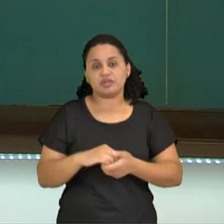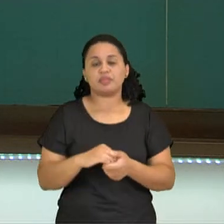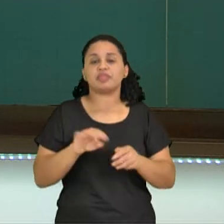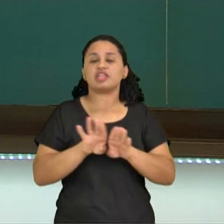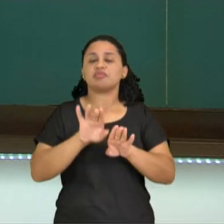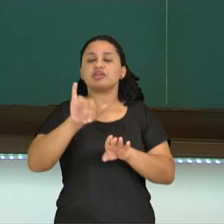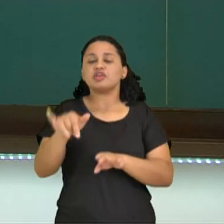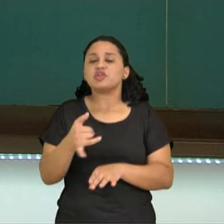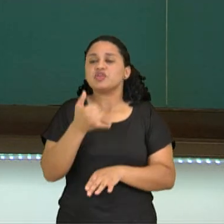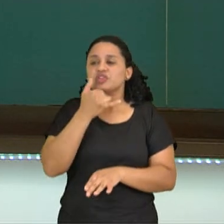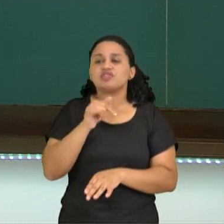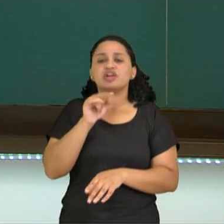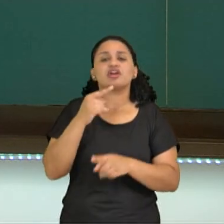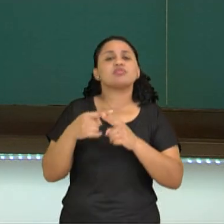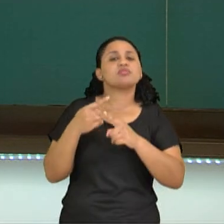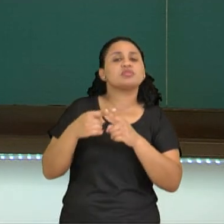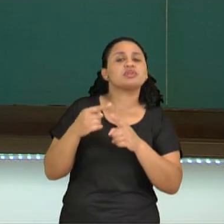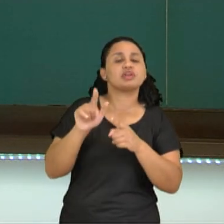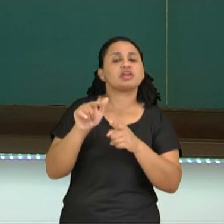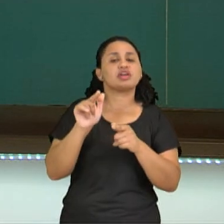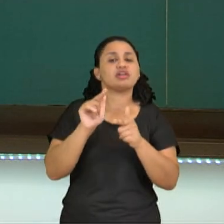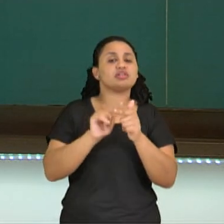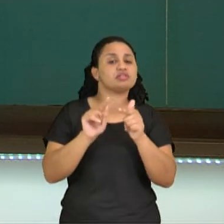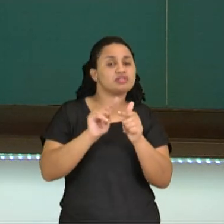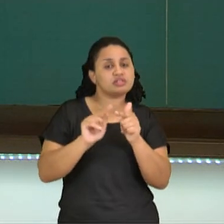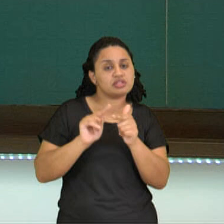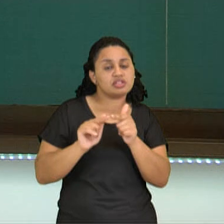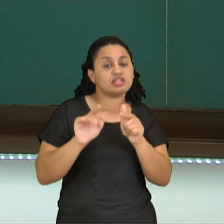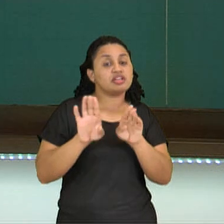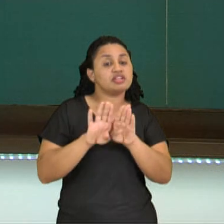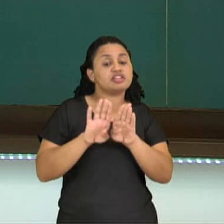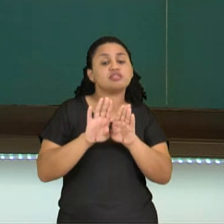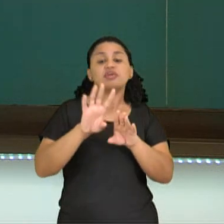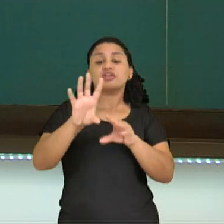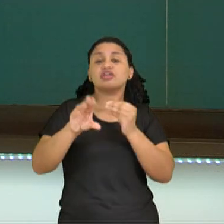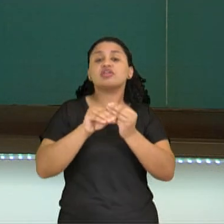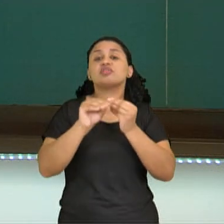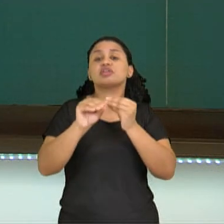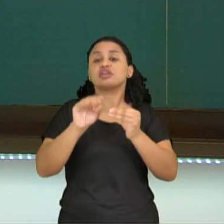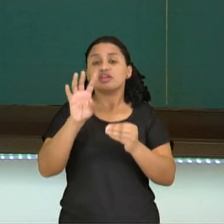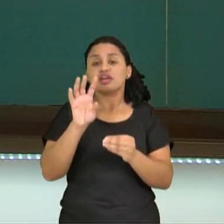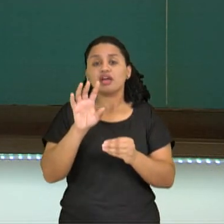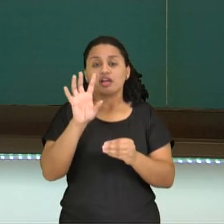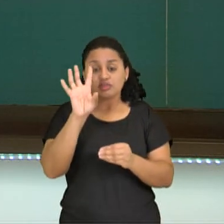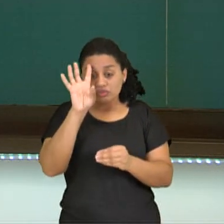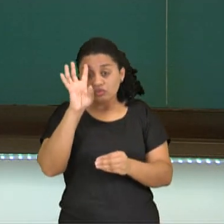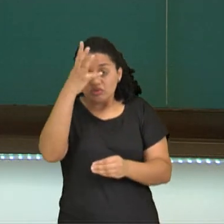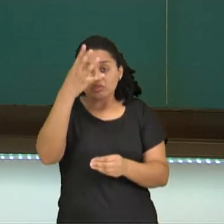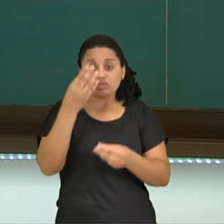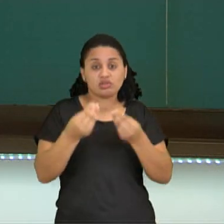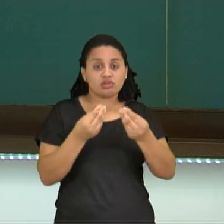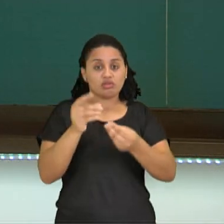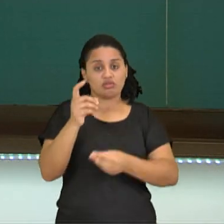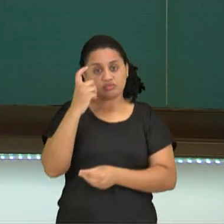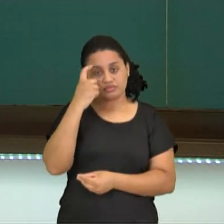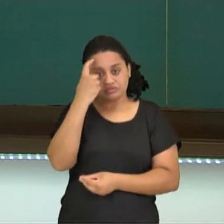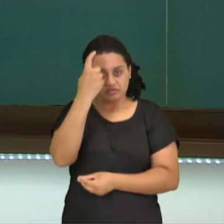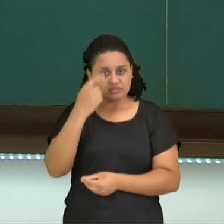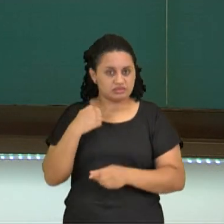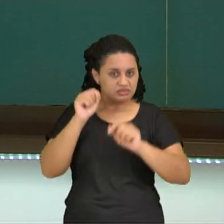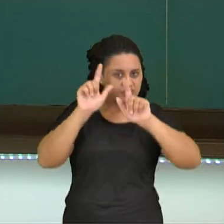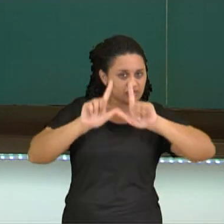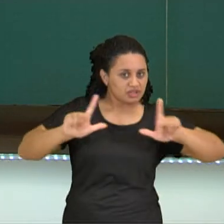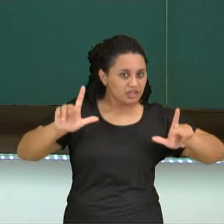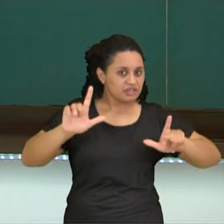que aquilo é um problema e a conclusão, que seria a solução, né? A conclusão da sua ideia, ok? Ficou